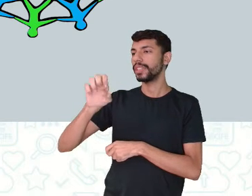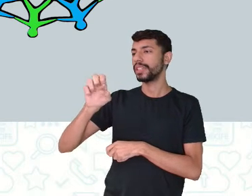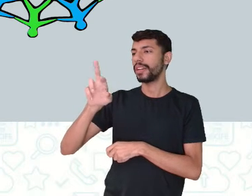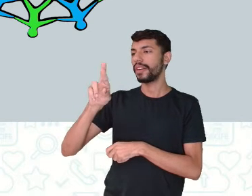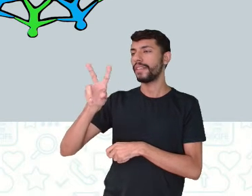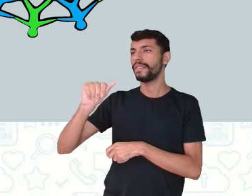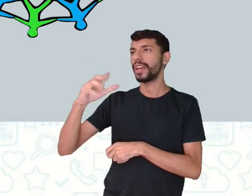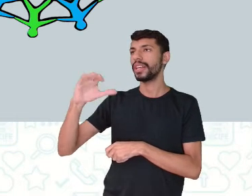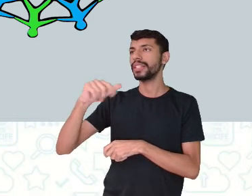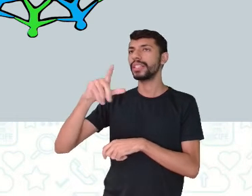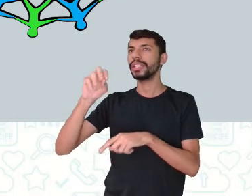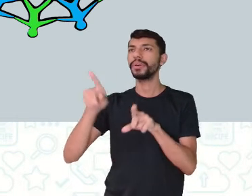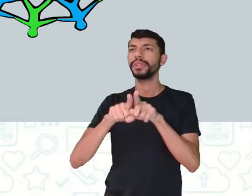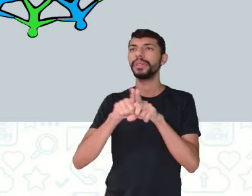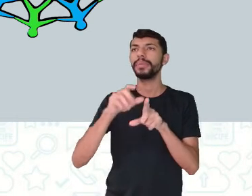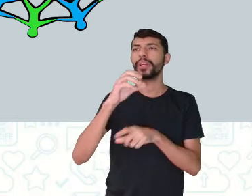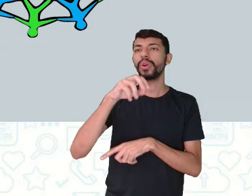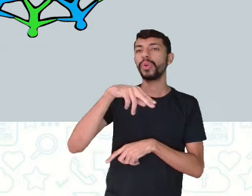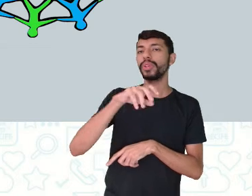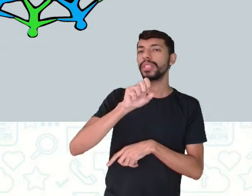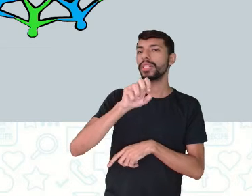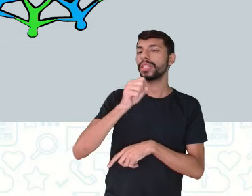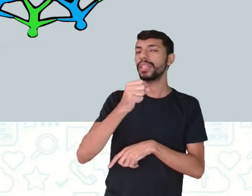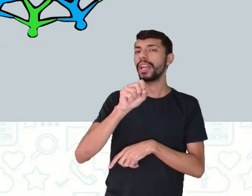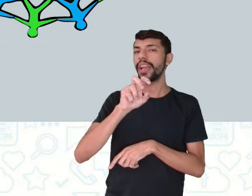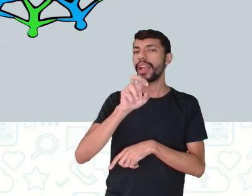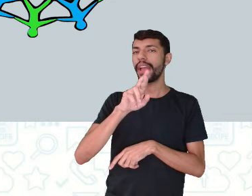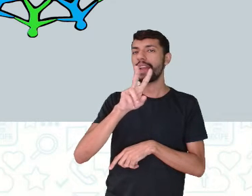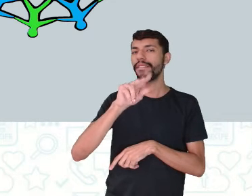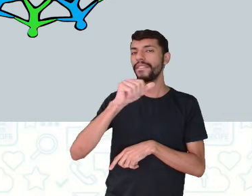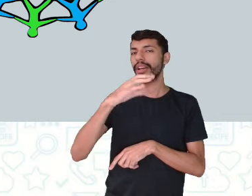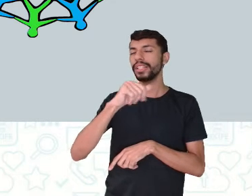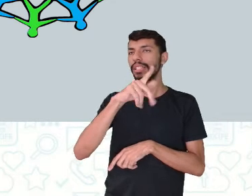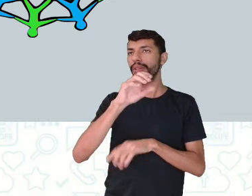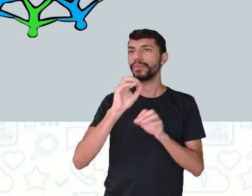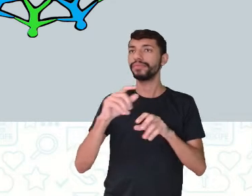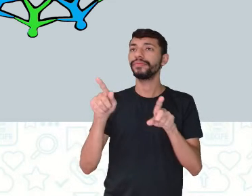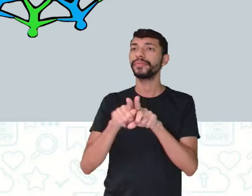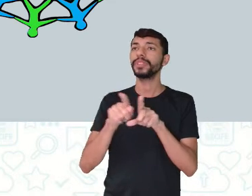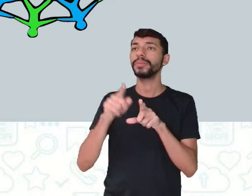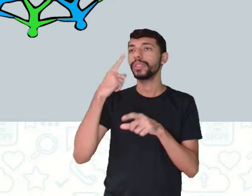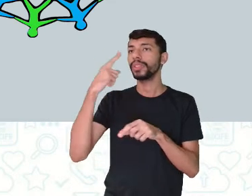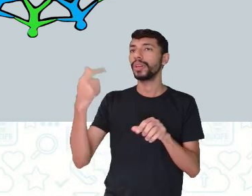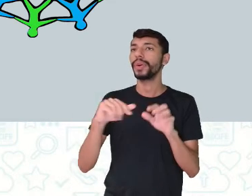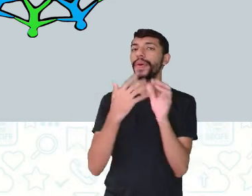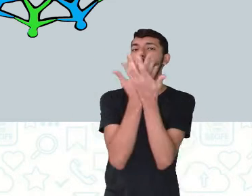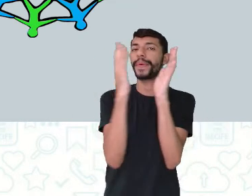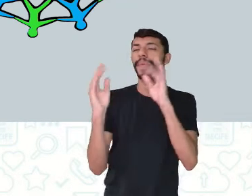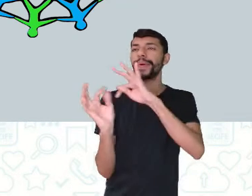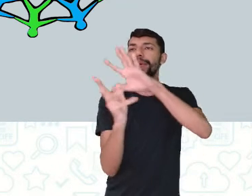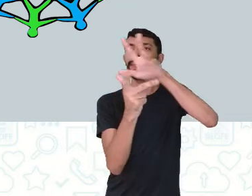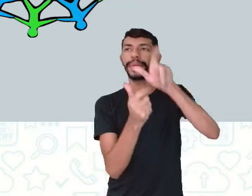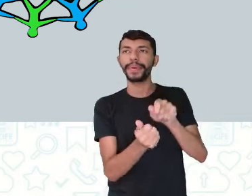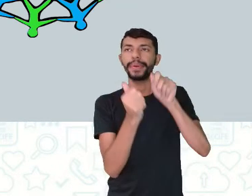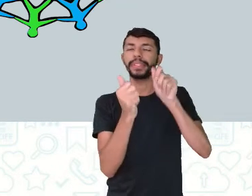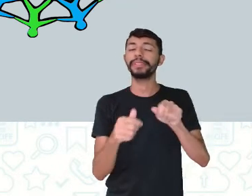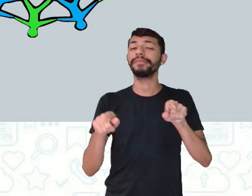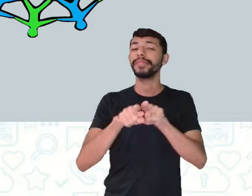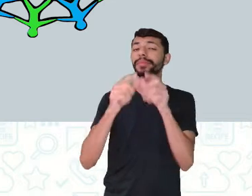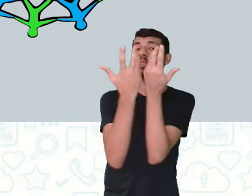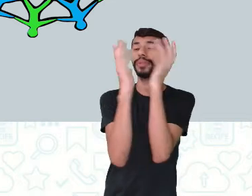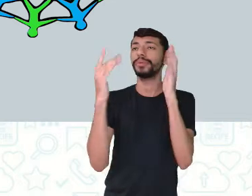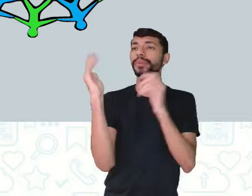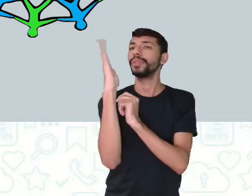ambiental. Nós trouxemos também meio ambiente e sustentabilidade, o meio ambiente no Brasil, como é que está a questão das leis, dos